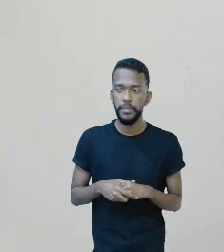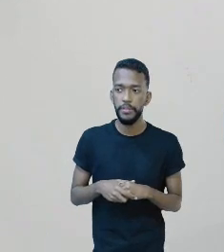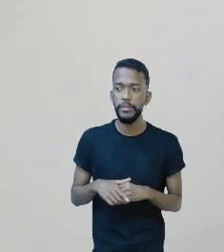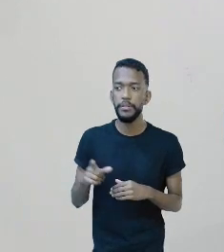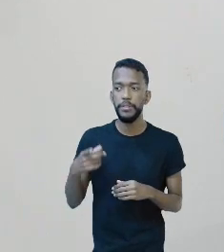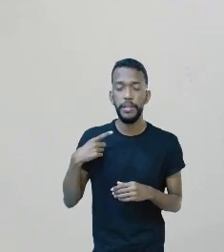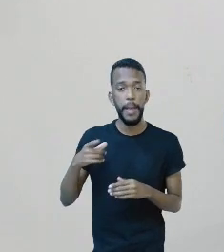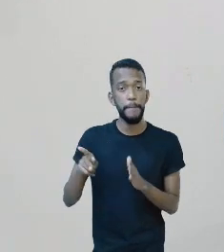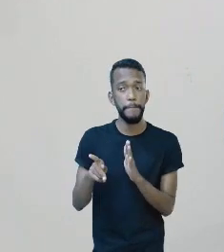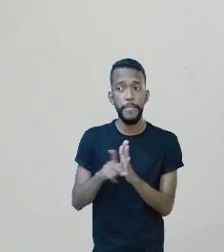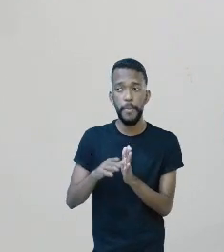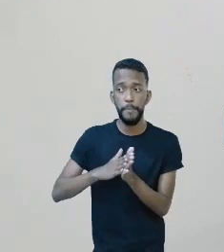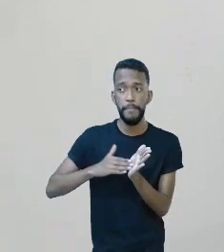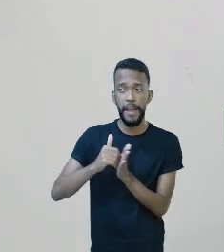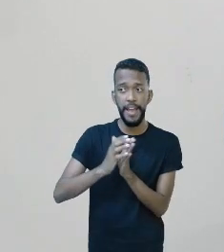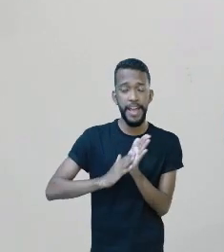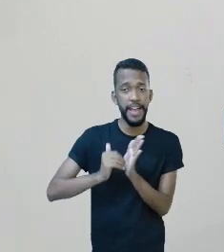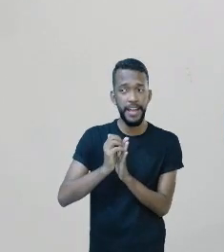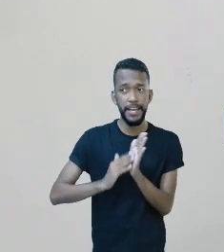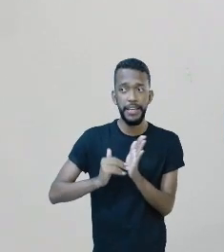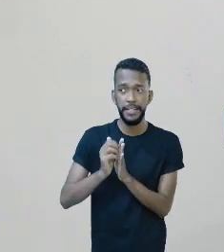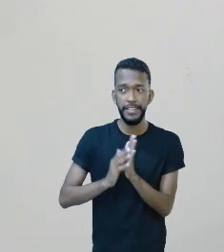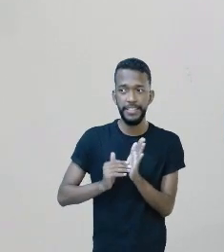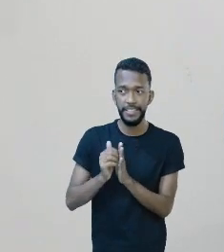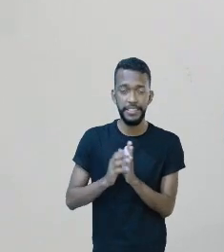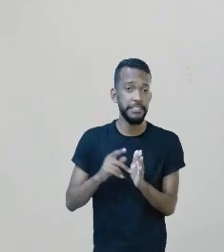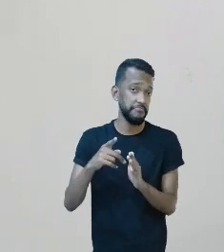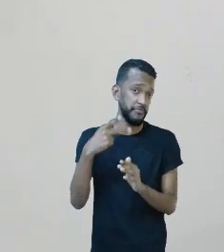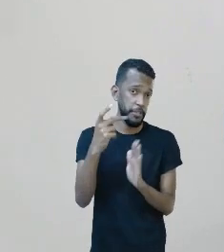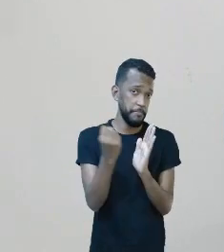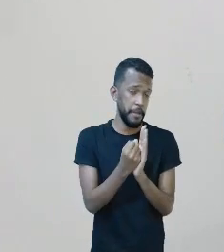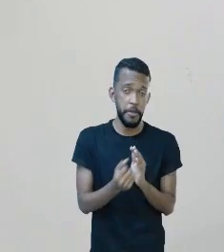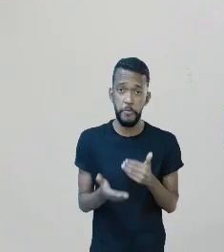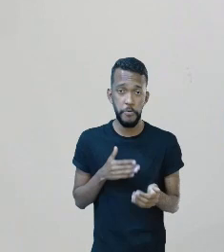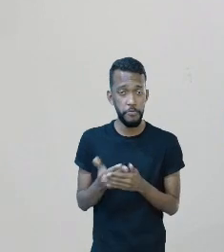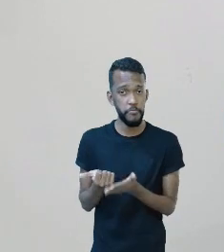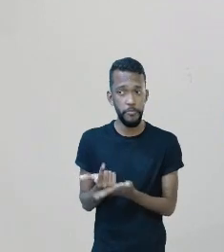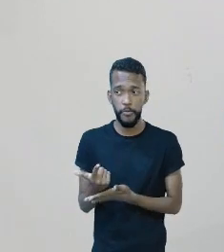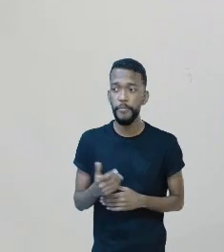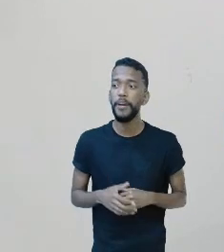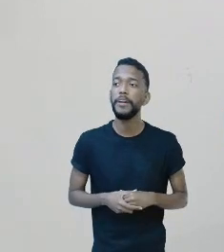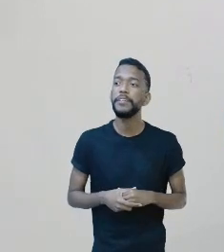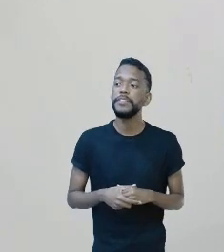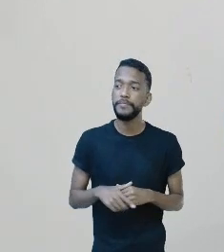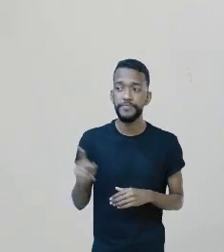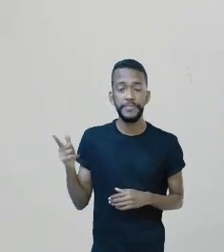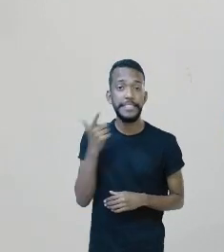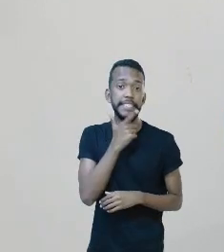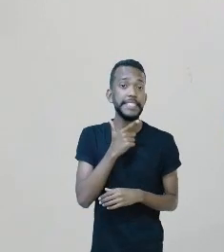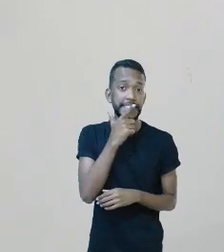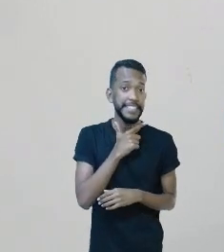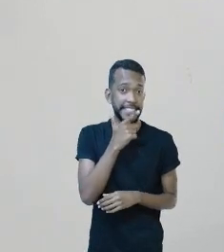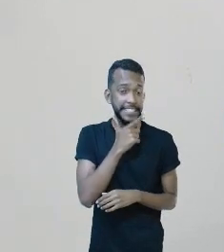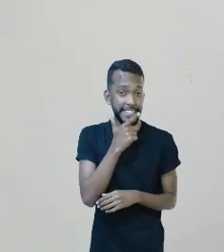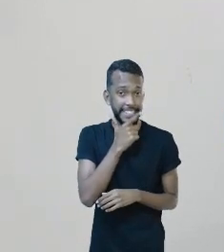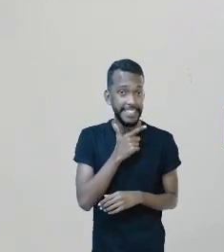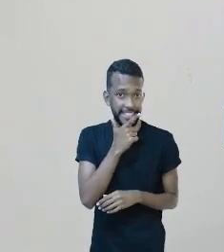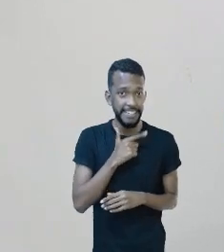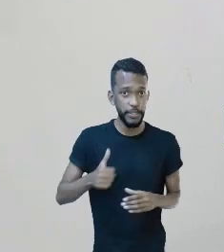a margarina, que pode ser da marca que você conseguir comprar, o queijo